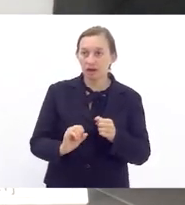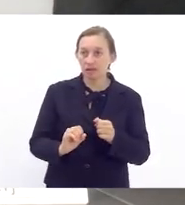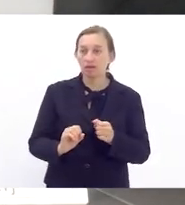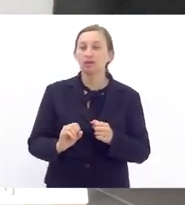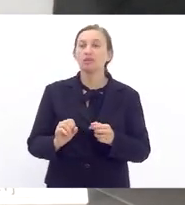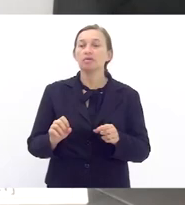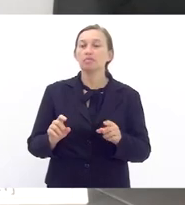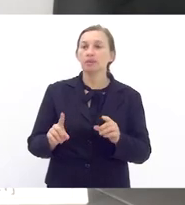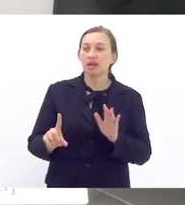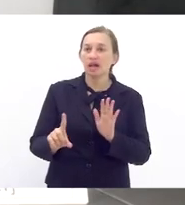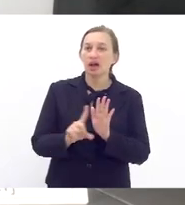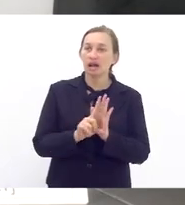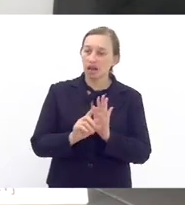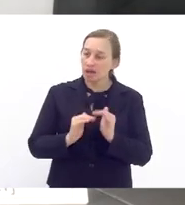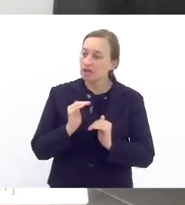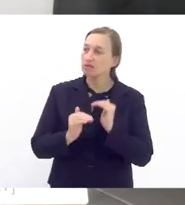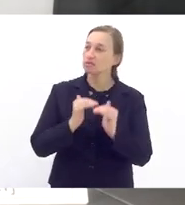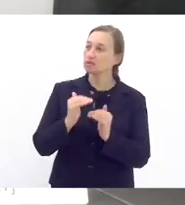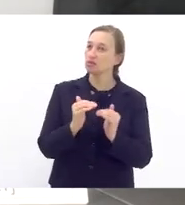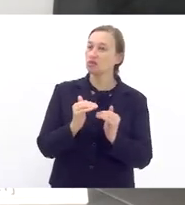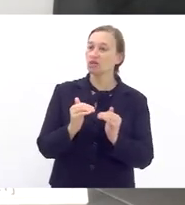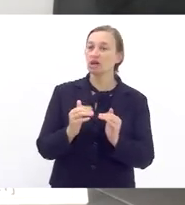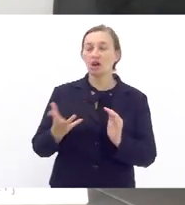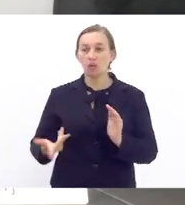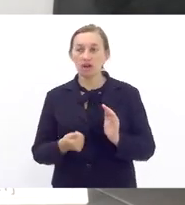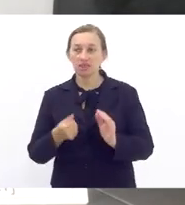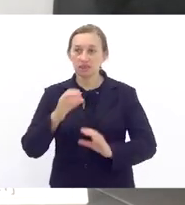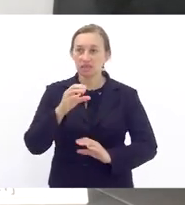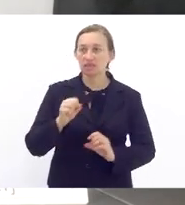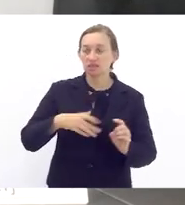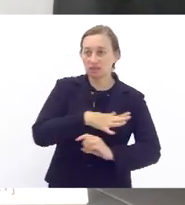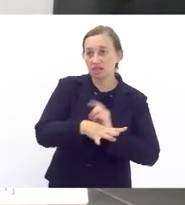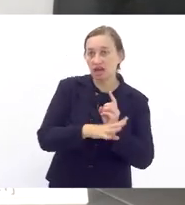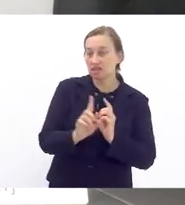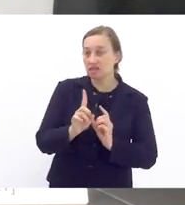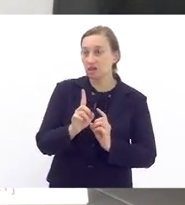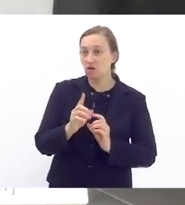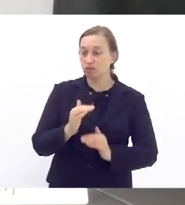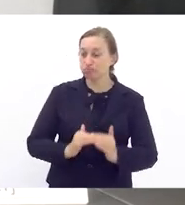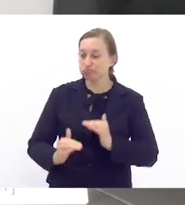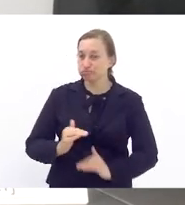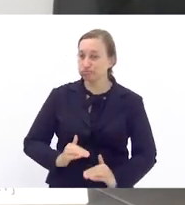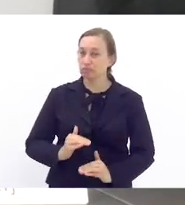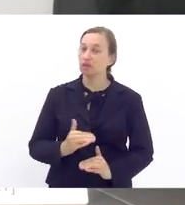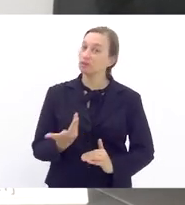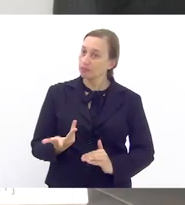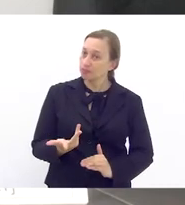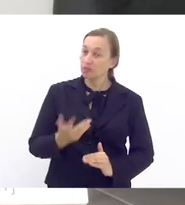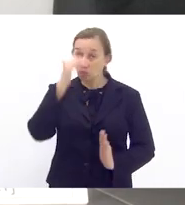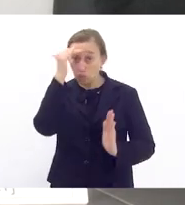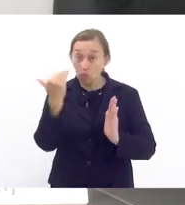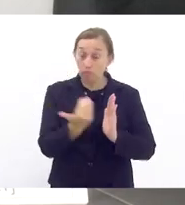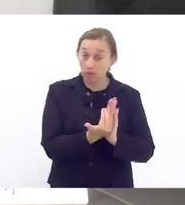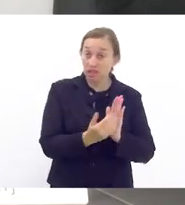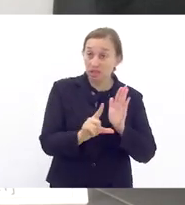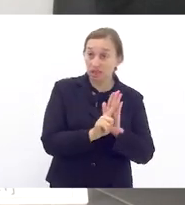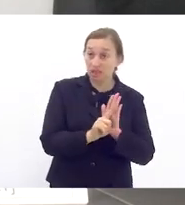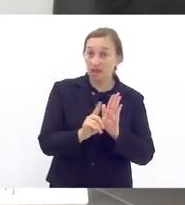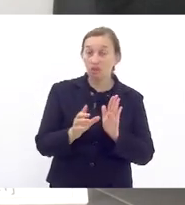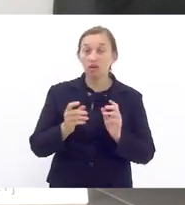puxar a legislação para frente, melhorar a qualidade da sociedade, senão a gente não evolui. Ficar cumprindo a legislação é o mínimo que se espera de qualquer um em